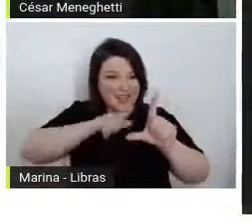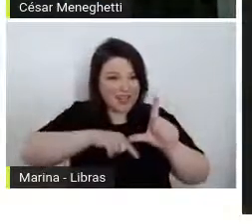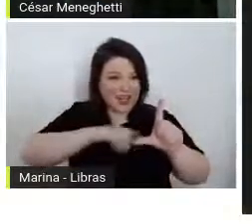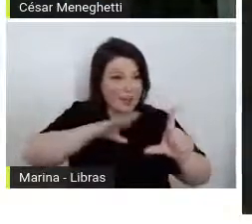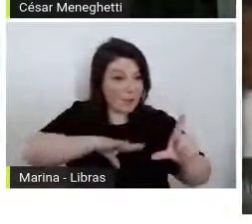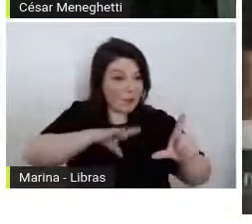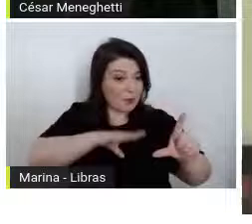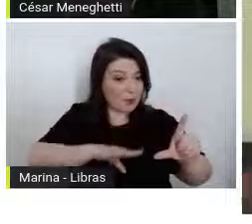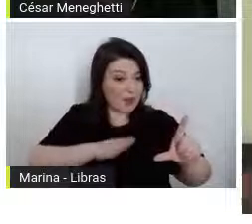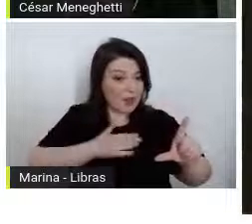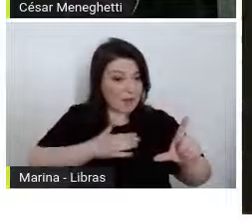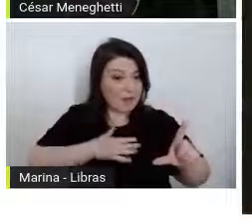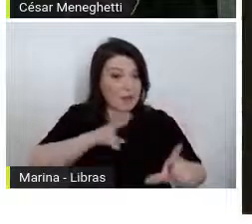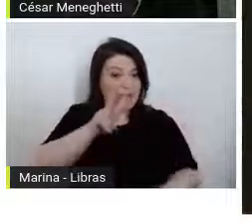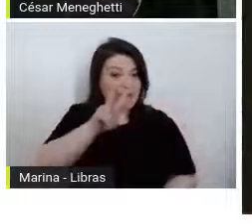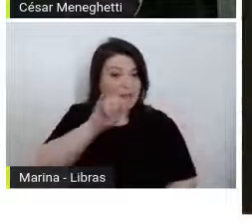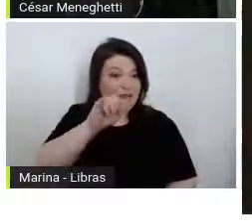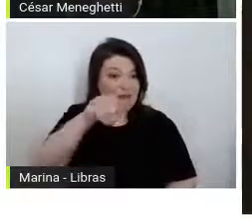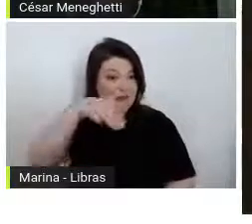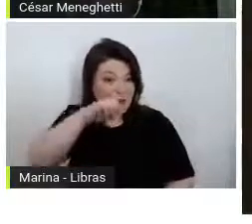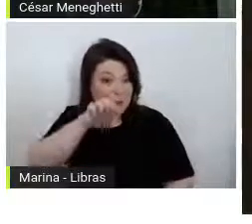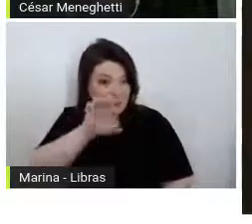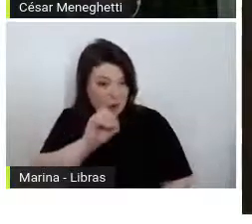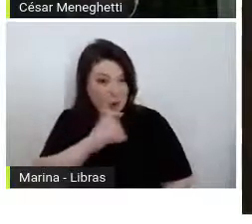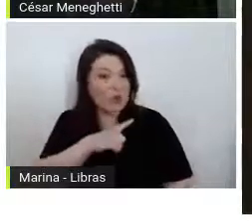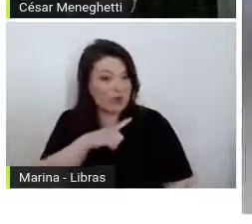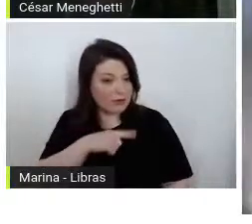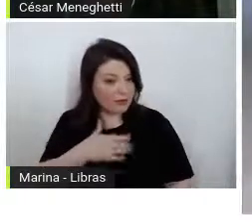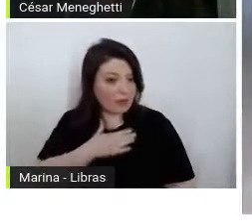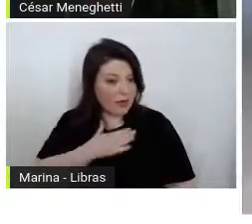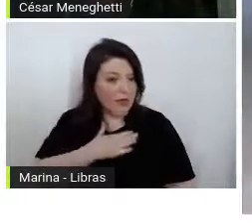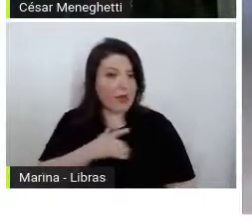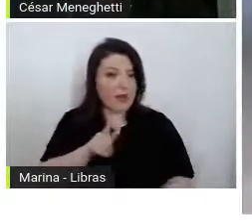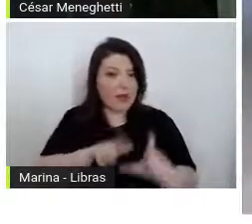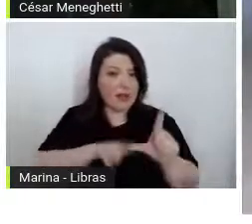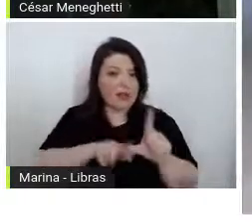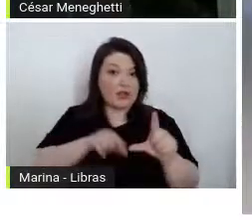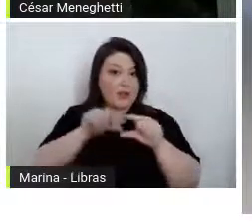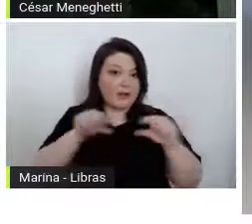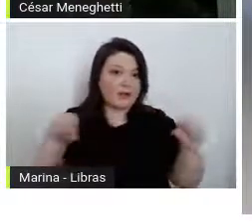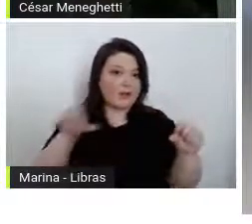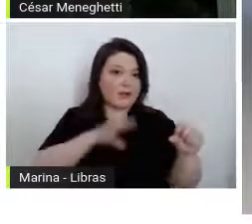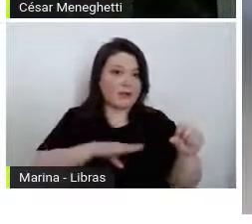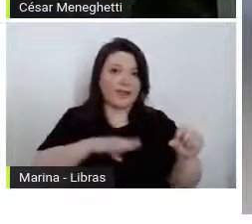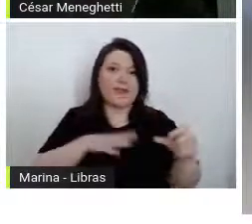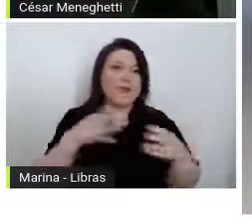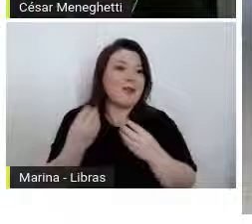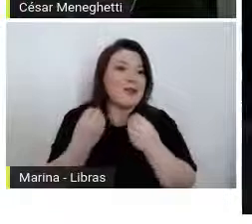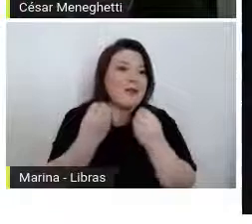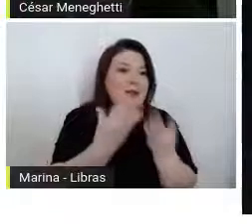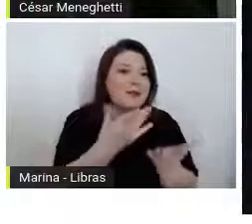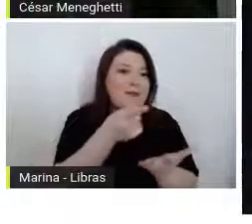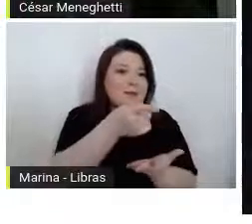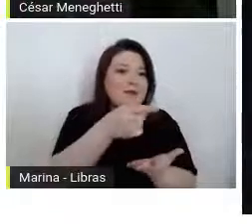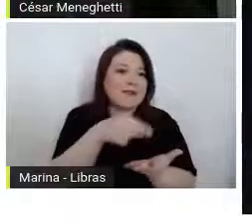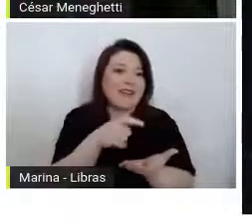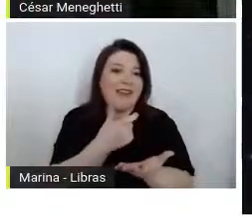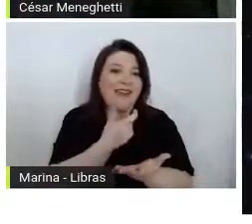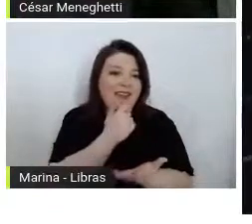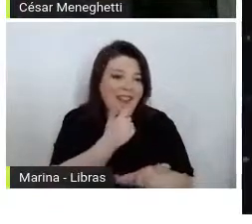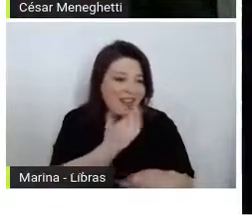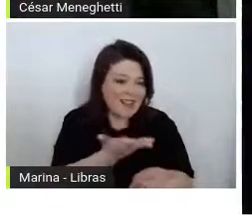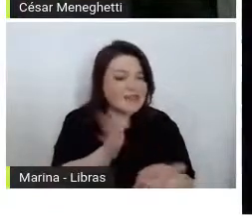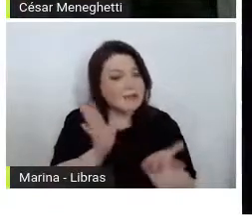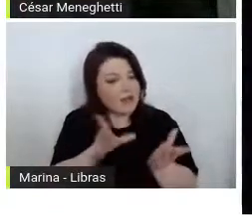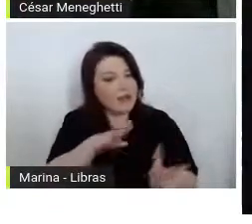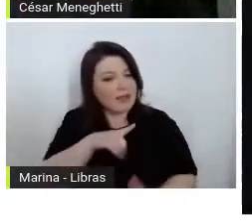meu Vimeo. Eu não sei por quê. Eu dei, foi um erro meu que eu dei isso daí com legendas em inglês, mas esse